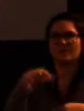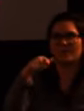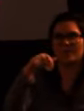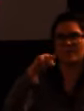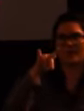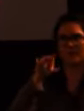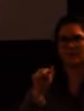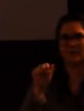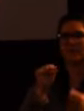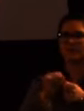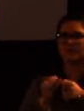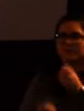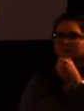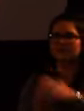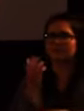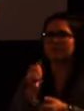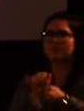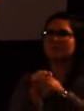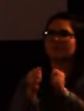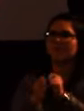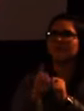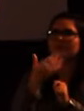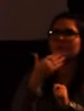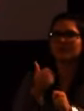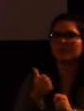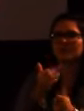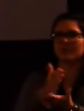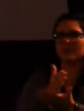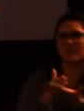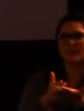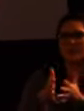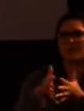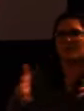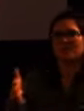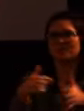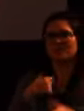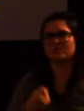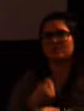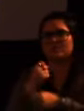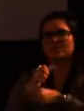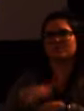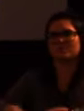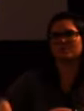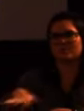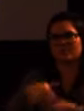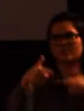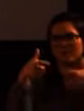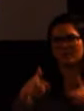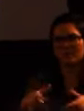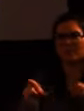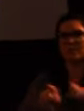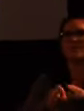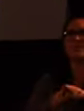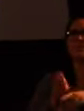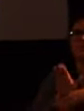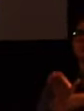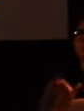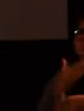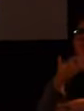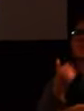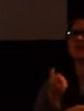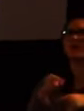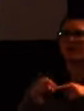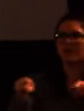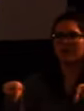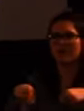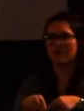de adequar a inserção do empreendimento aí de médio e grande porte em relação a esse entorno, melhorar a proporção entre área pública